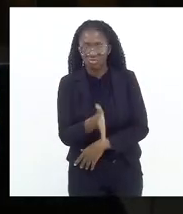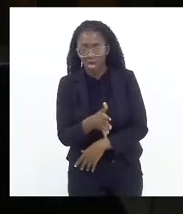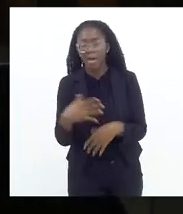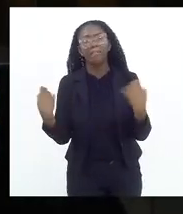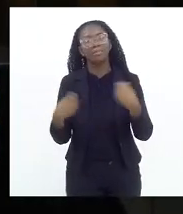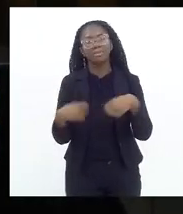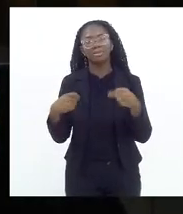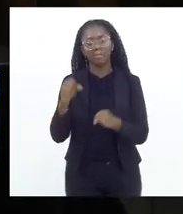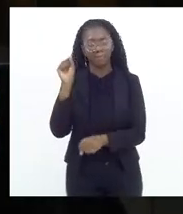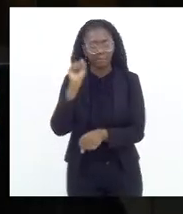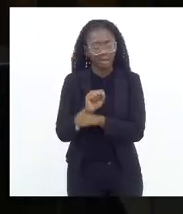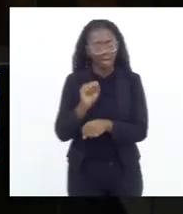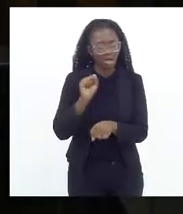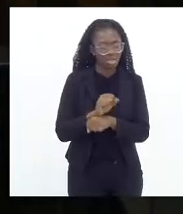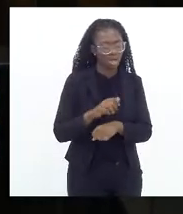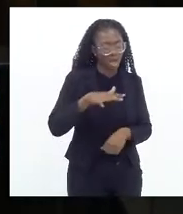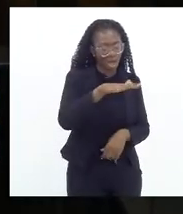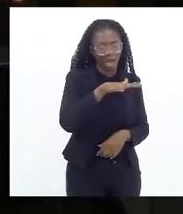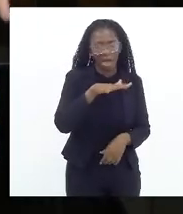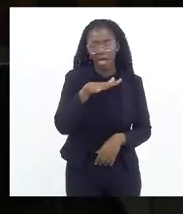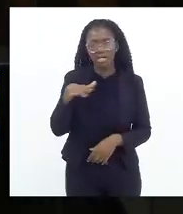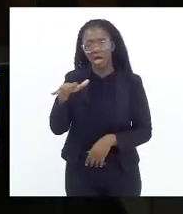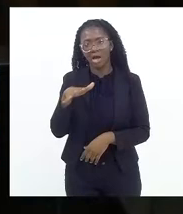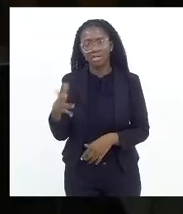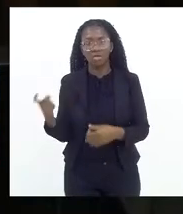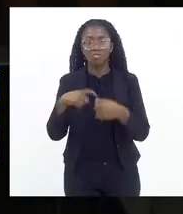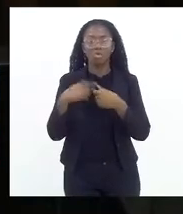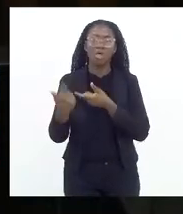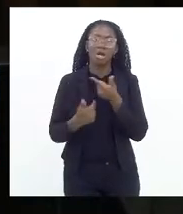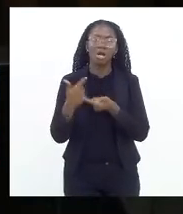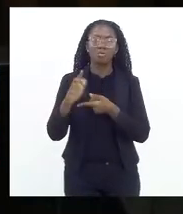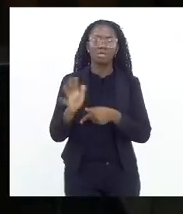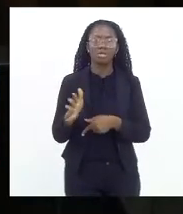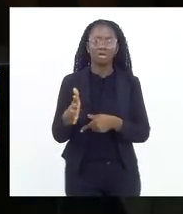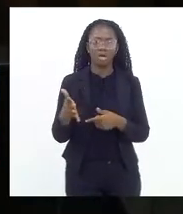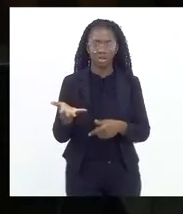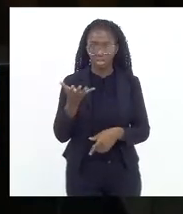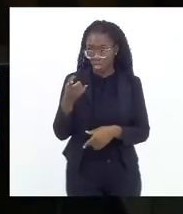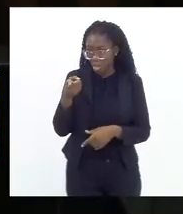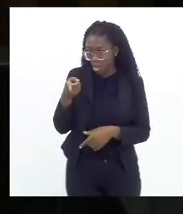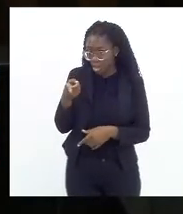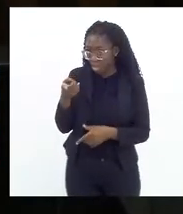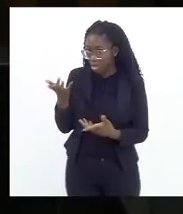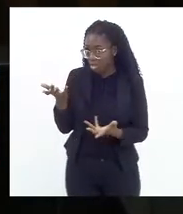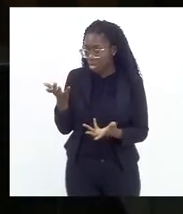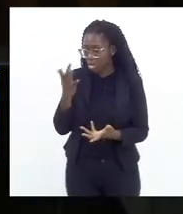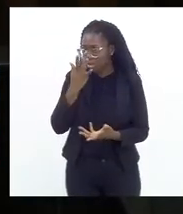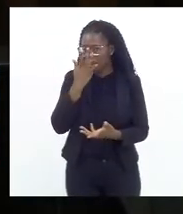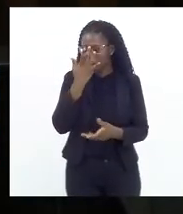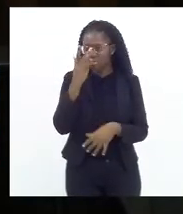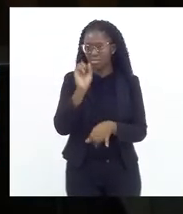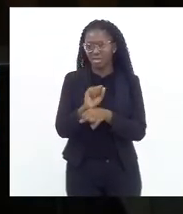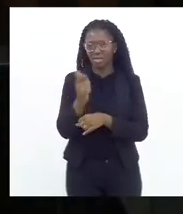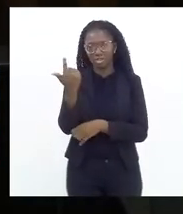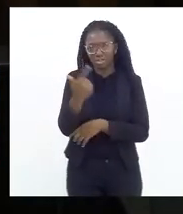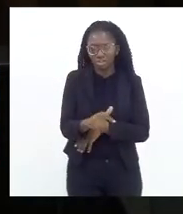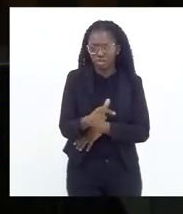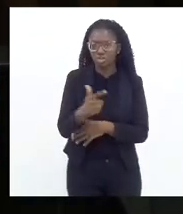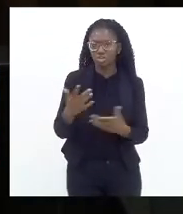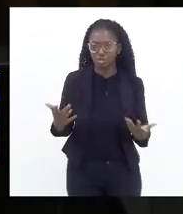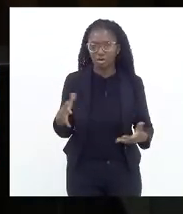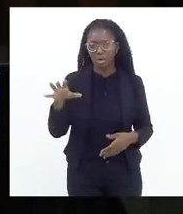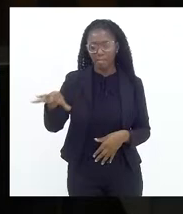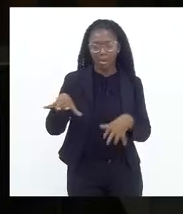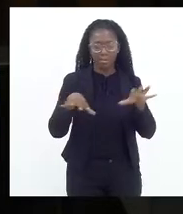setores que já haviam retomado suas atividades. É isso que a gente quer? Vamos querer paralisar de novo alguns setores